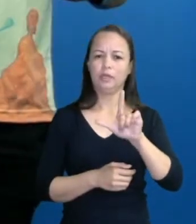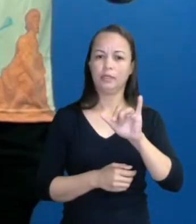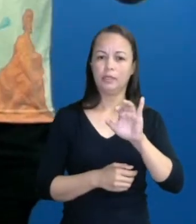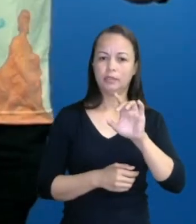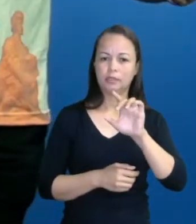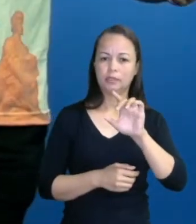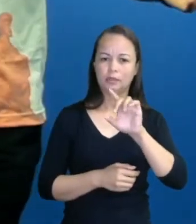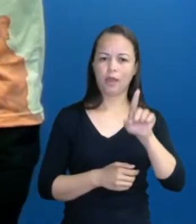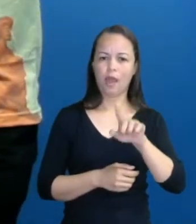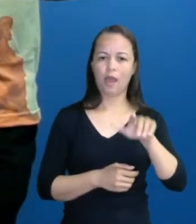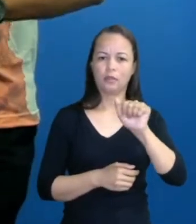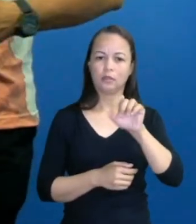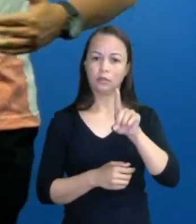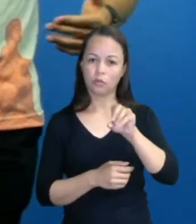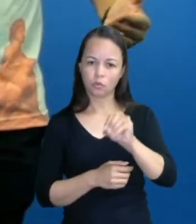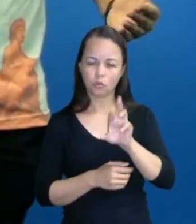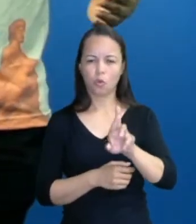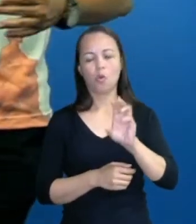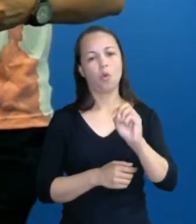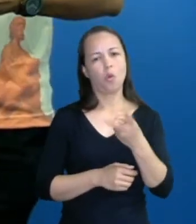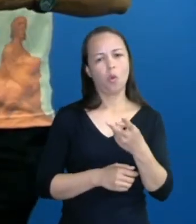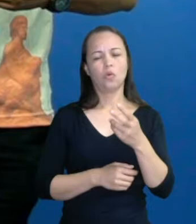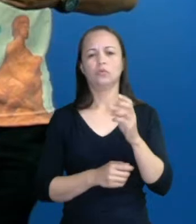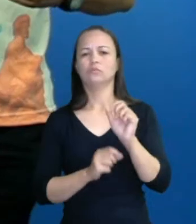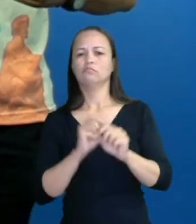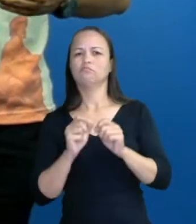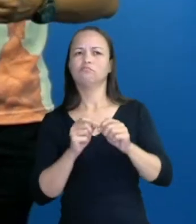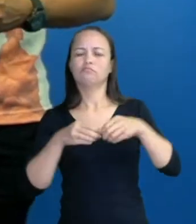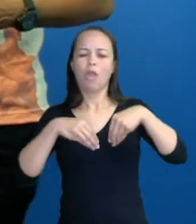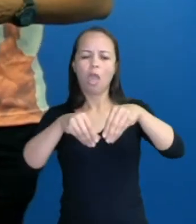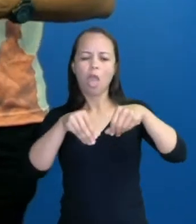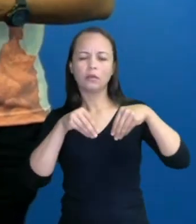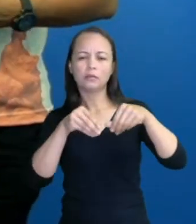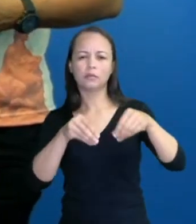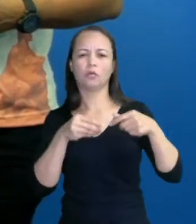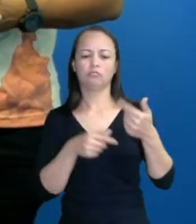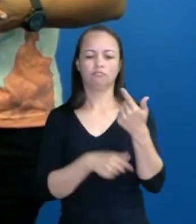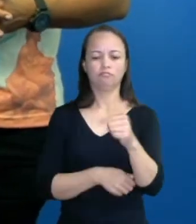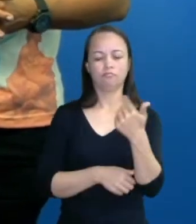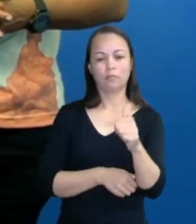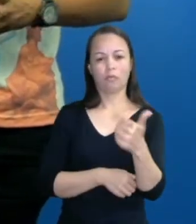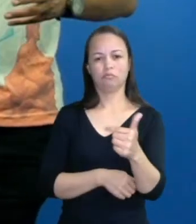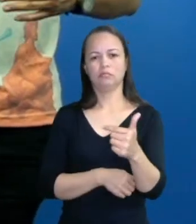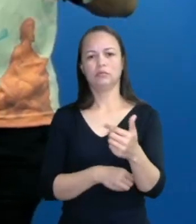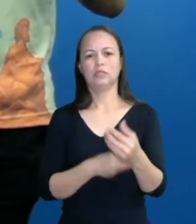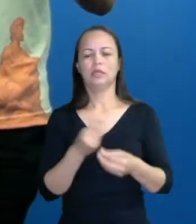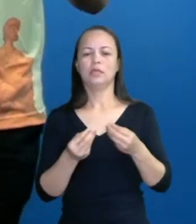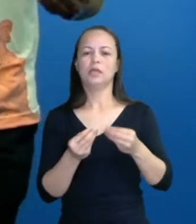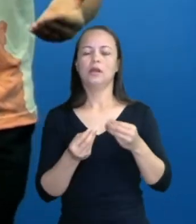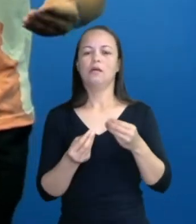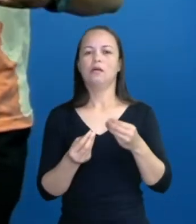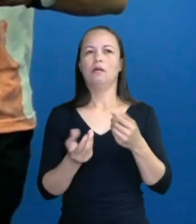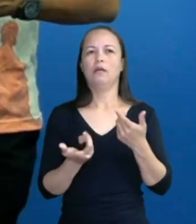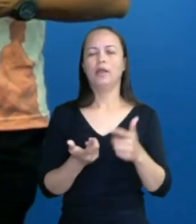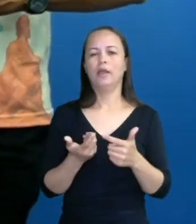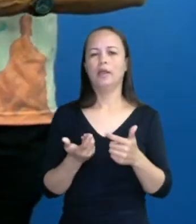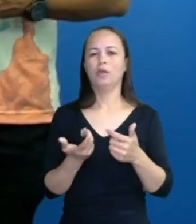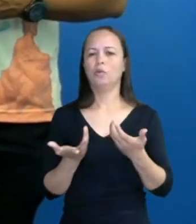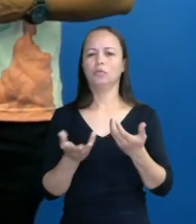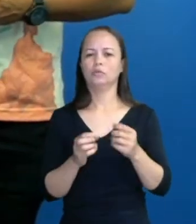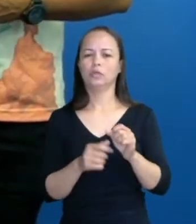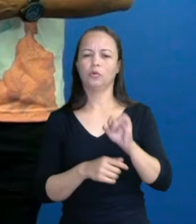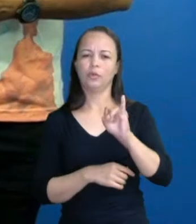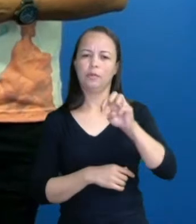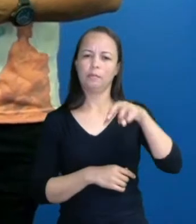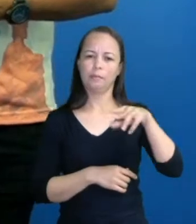todos os países ou territórios, territórios que não tinham que não adotavam o Império